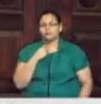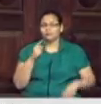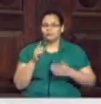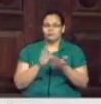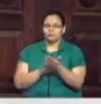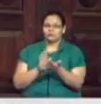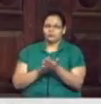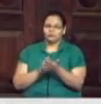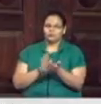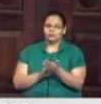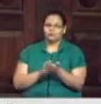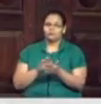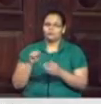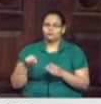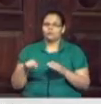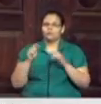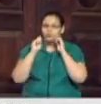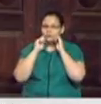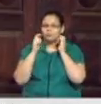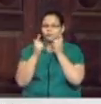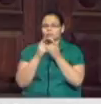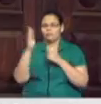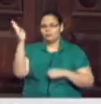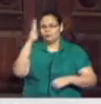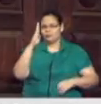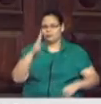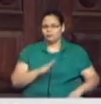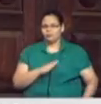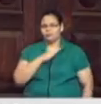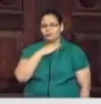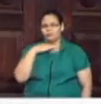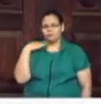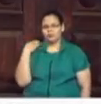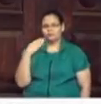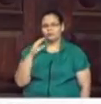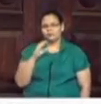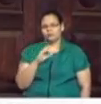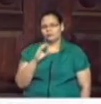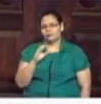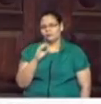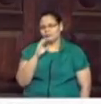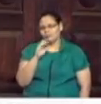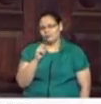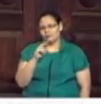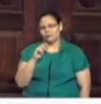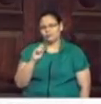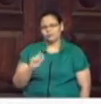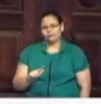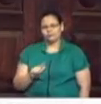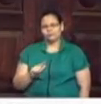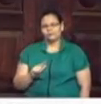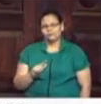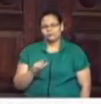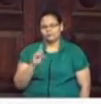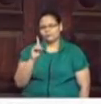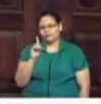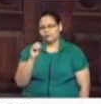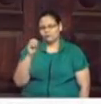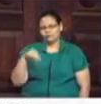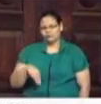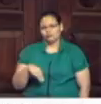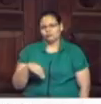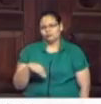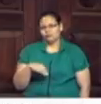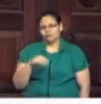homenagem fundamental dessa casa ao grande brasileiro que faleceu, o cardeal Dom Evaristo Arnes. O cardeal Dom Evaristo Arnes